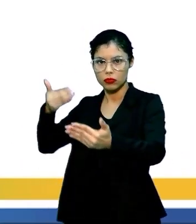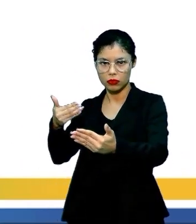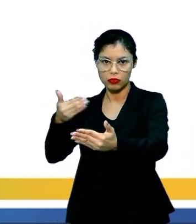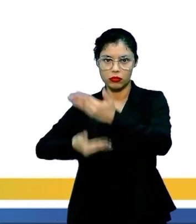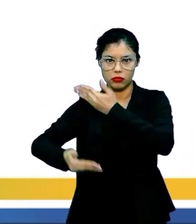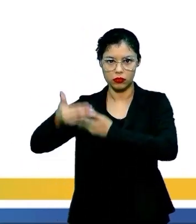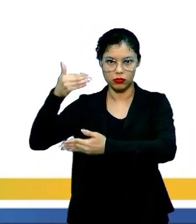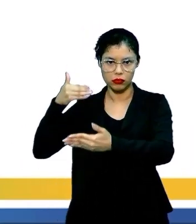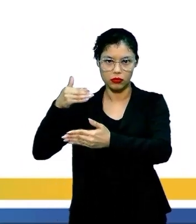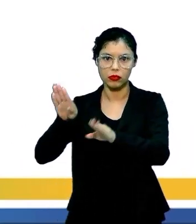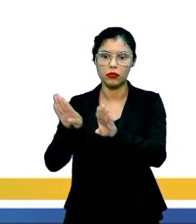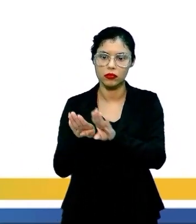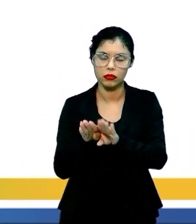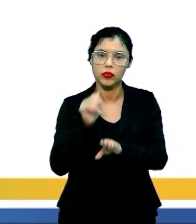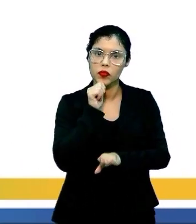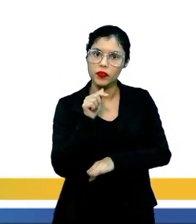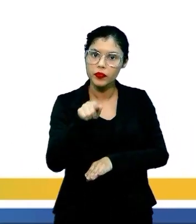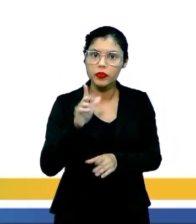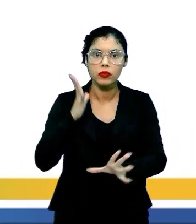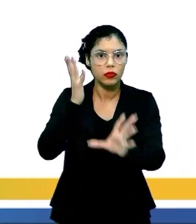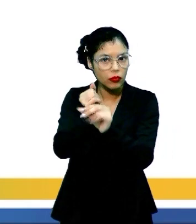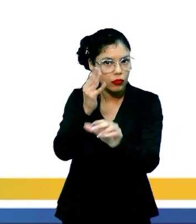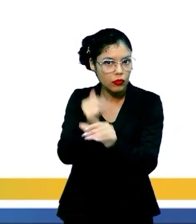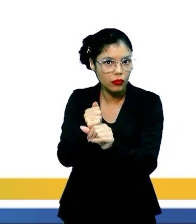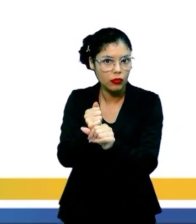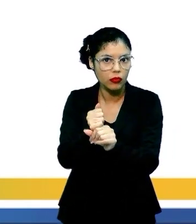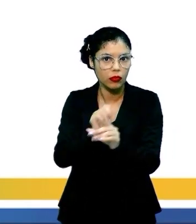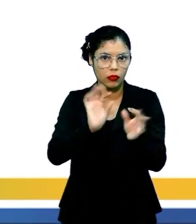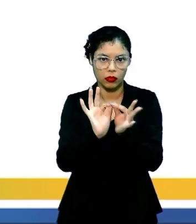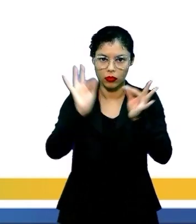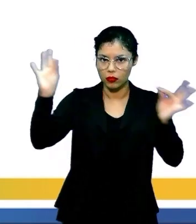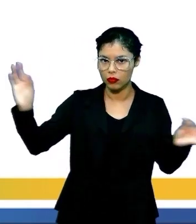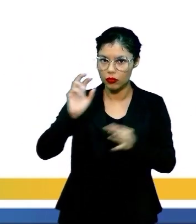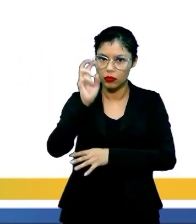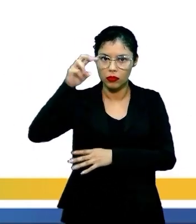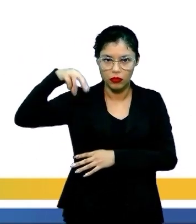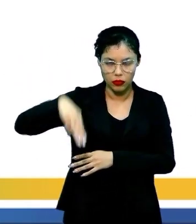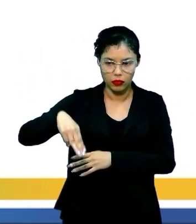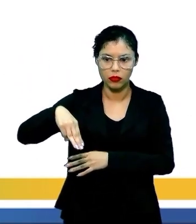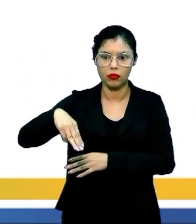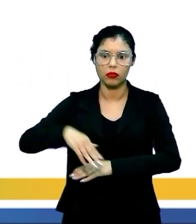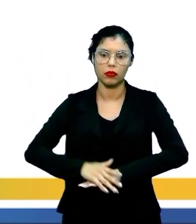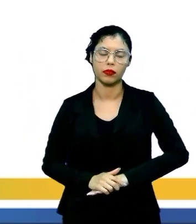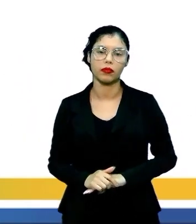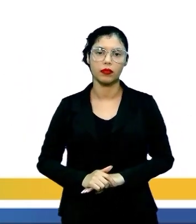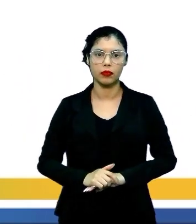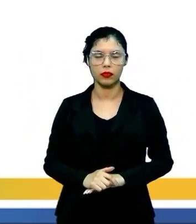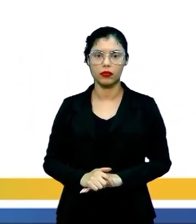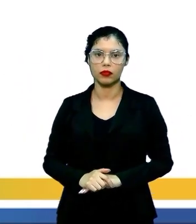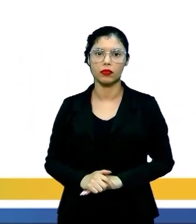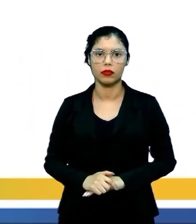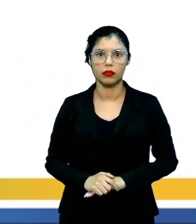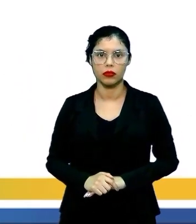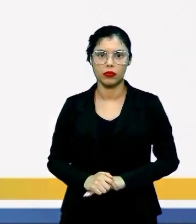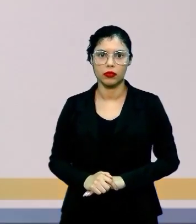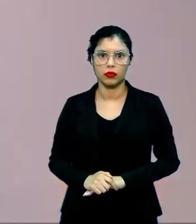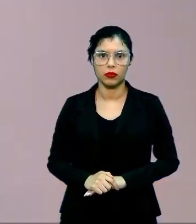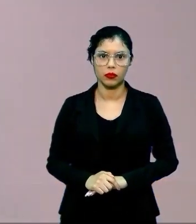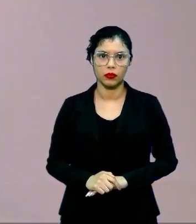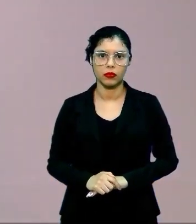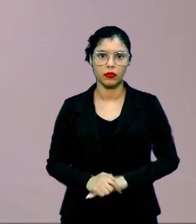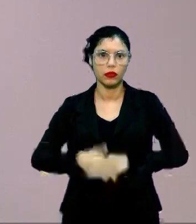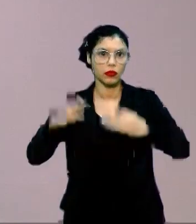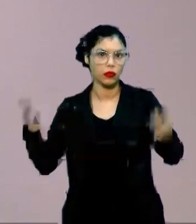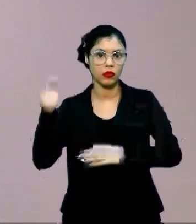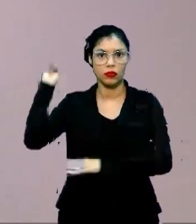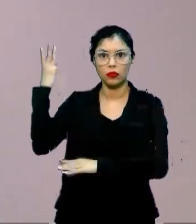foi um movimento retrógrado. Então devemos somar essas distâncias. Somando, teremos um total de 5 metros.